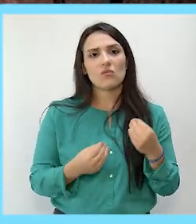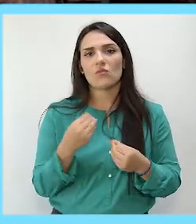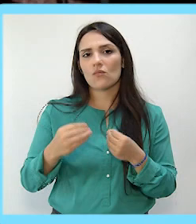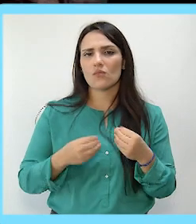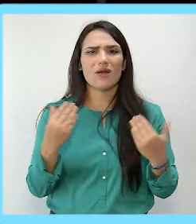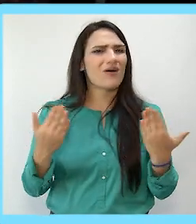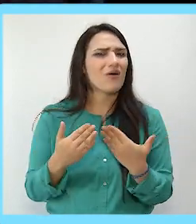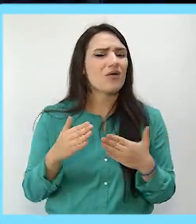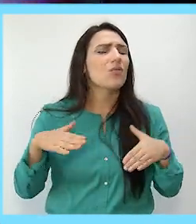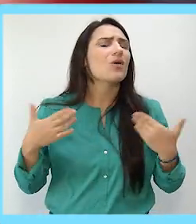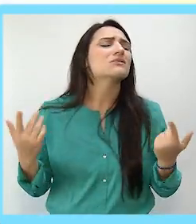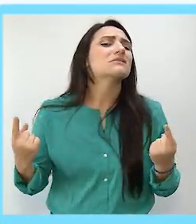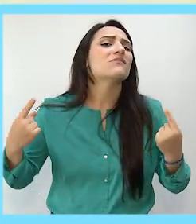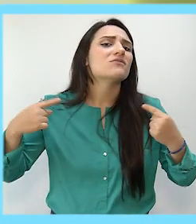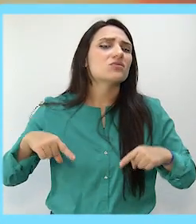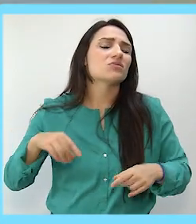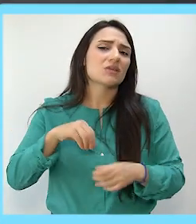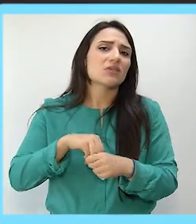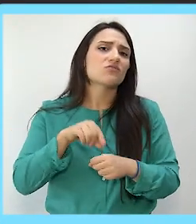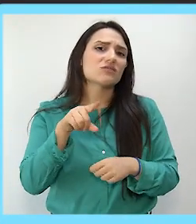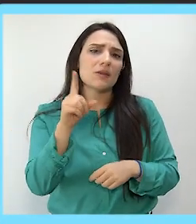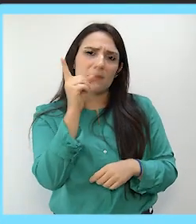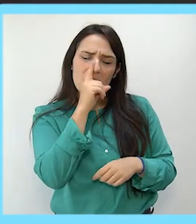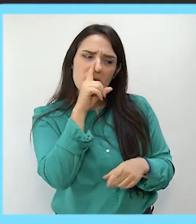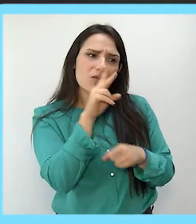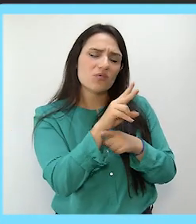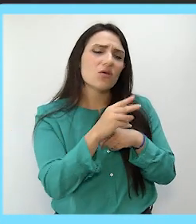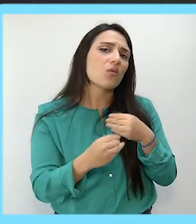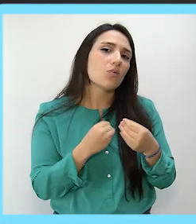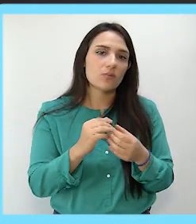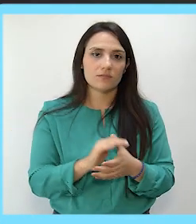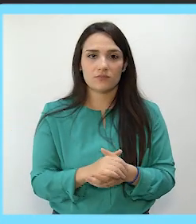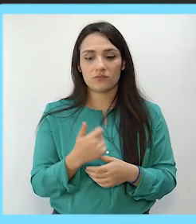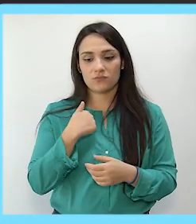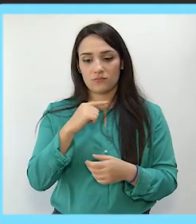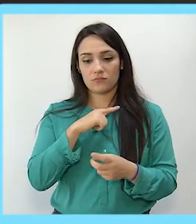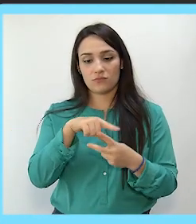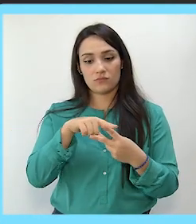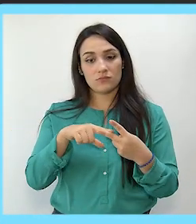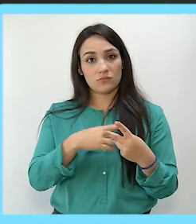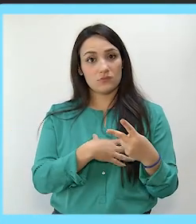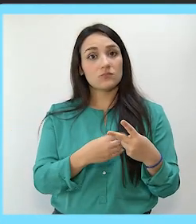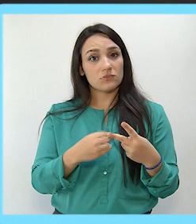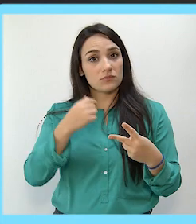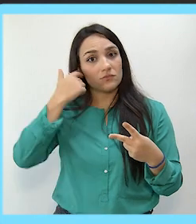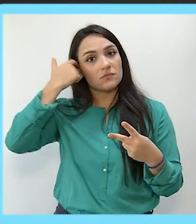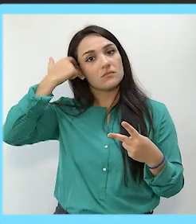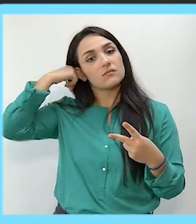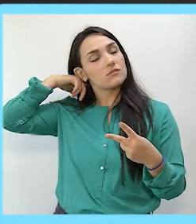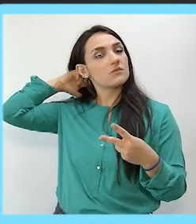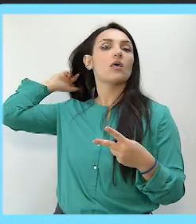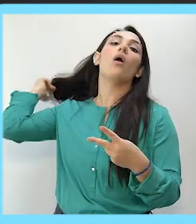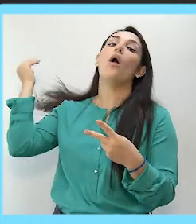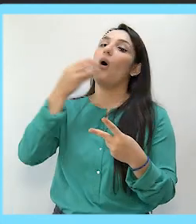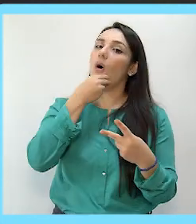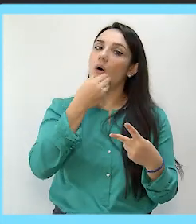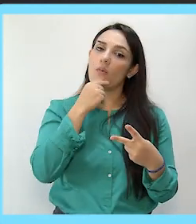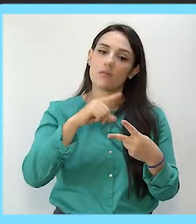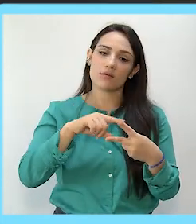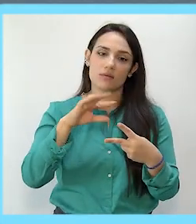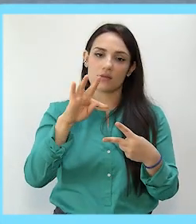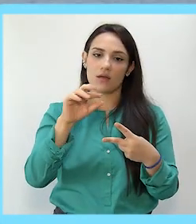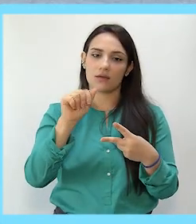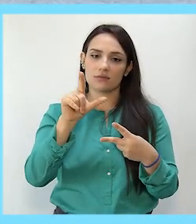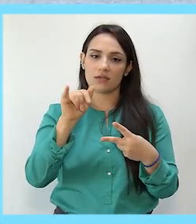desafios na questão, por exemplo, da maternidade? Como é que você compartilha? Que idade tem seus filhos, doutora? Eu tenho 2 meninos. 2 meninos? Um de 15,